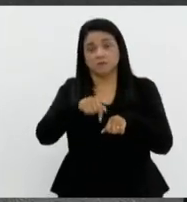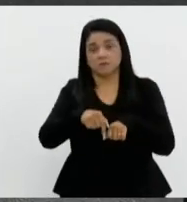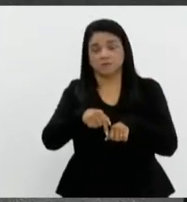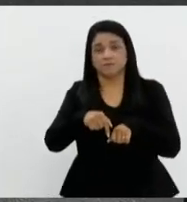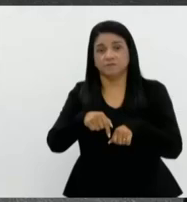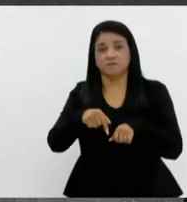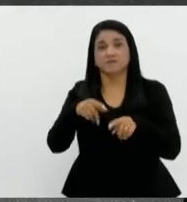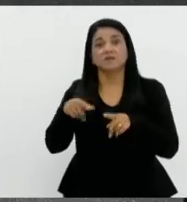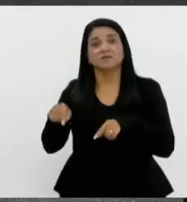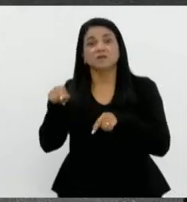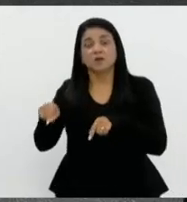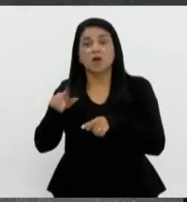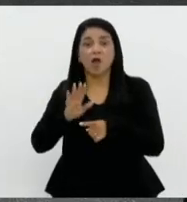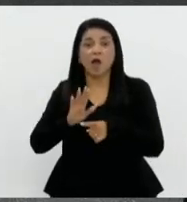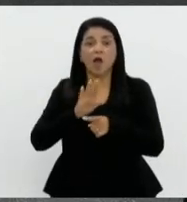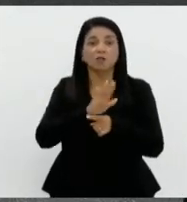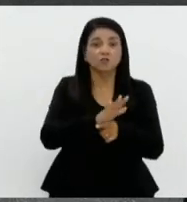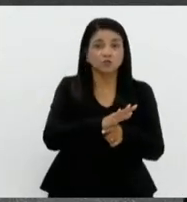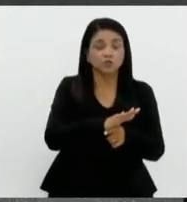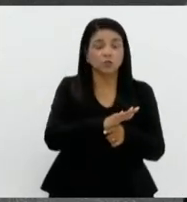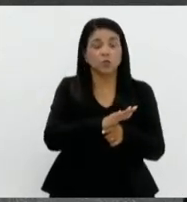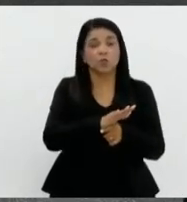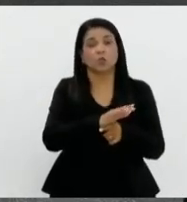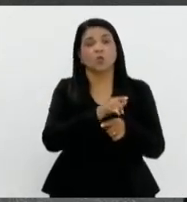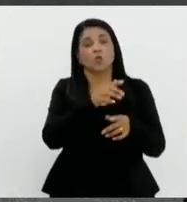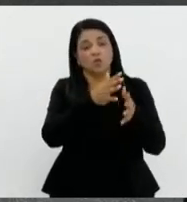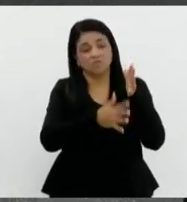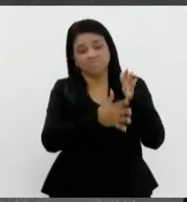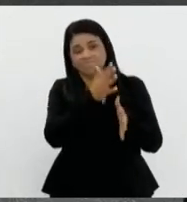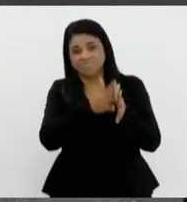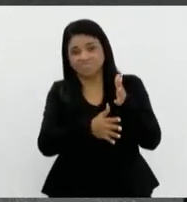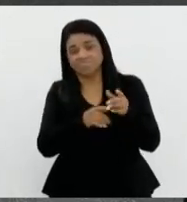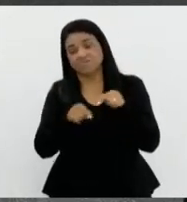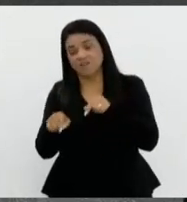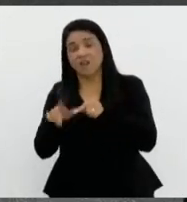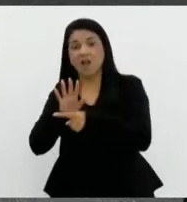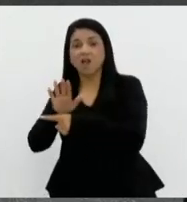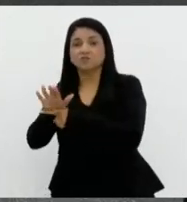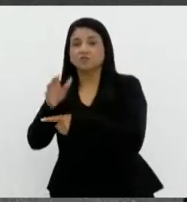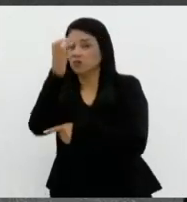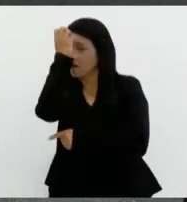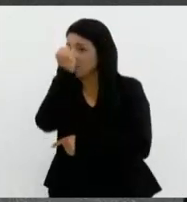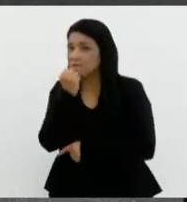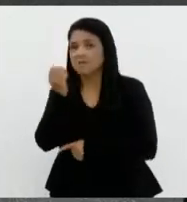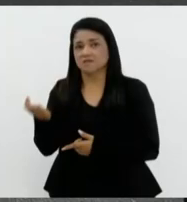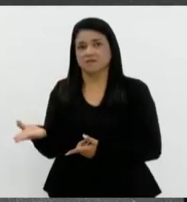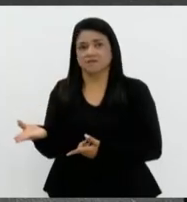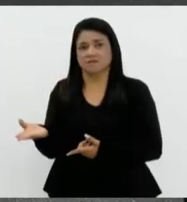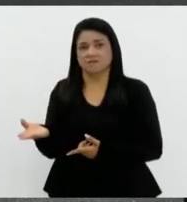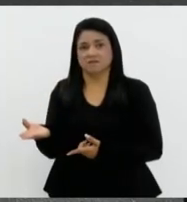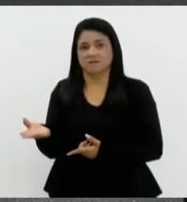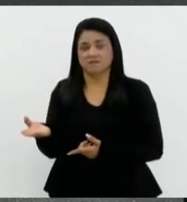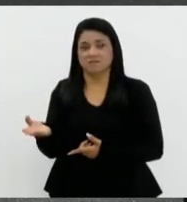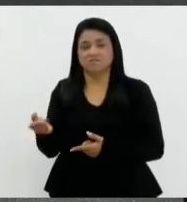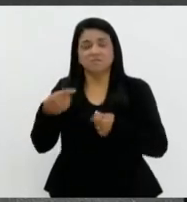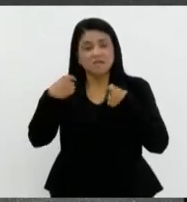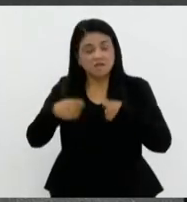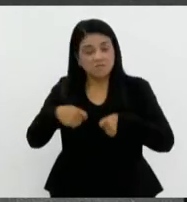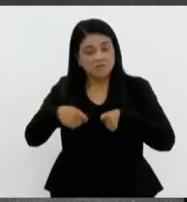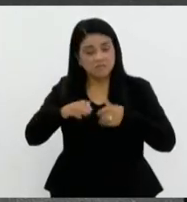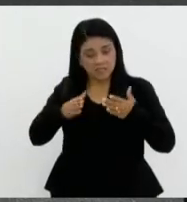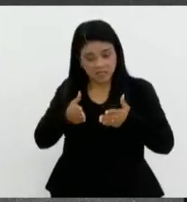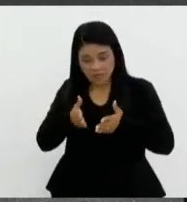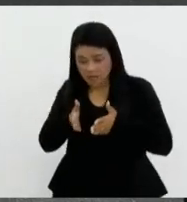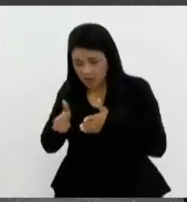ajudou Netanyahu. A desgraceira do Netanyahu ajuda o Hamas. E a gente tem que trabalhar numa outra linha